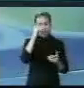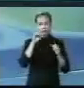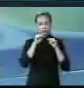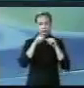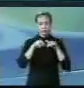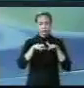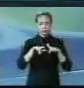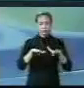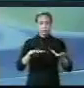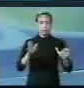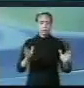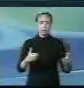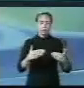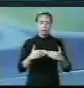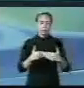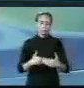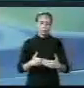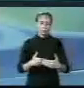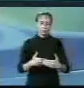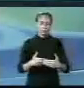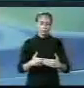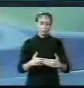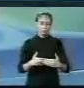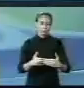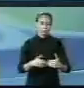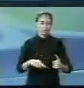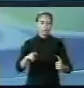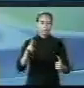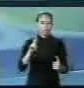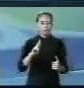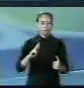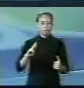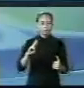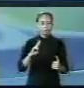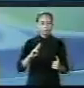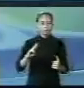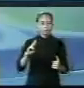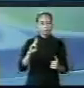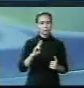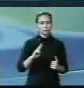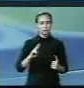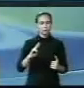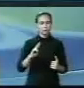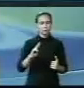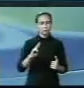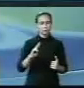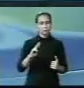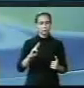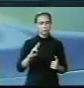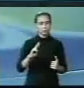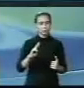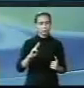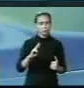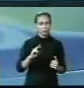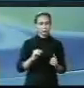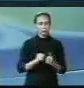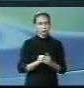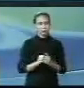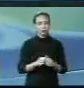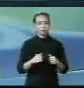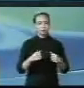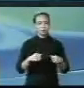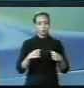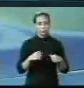sendo ineficiente nesse sentido. Então, isso é a atuação de uma rede sem o proxy